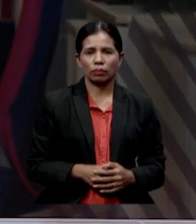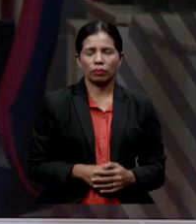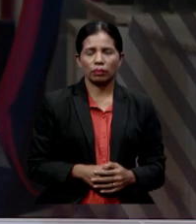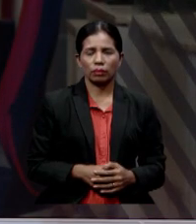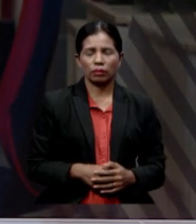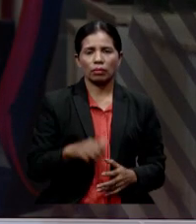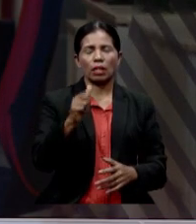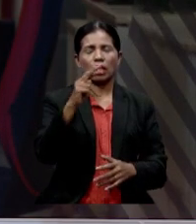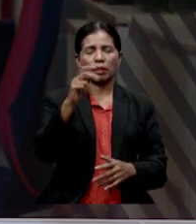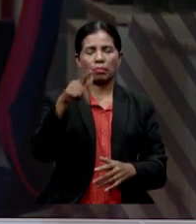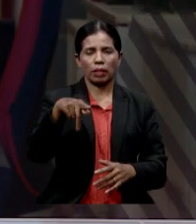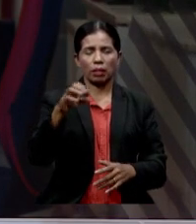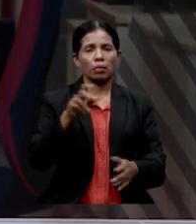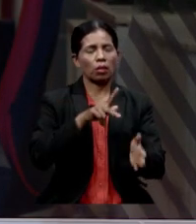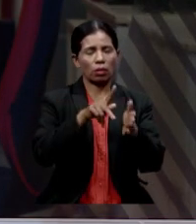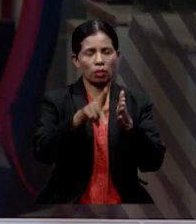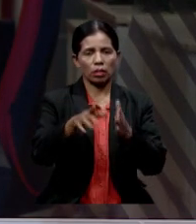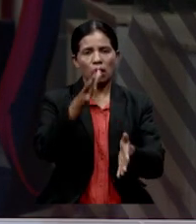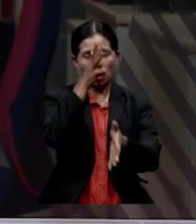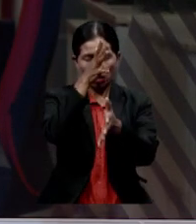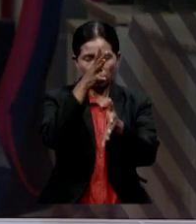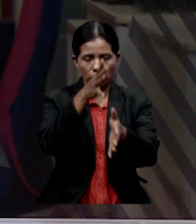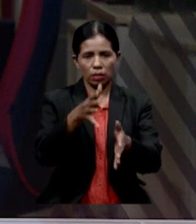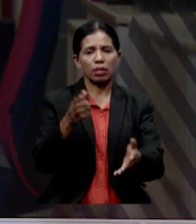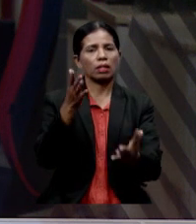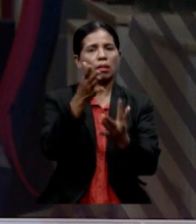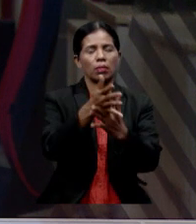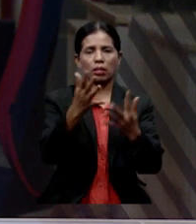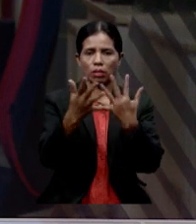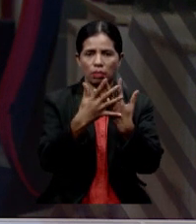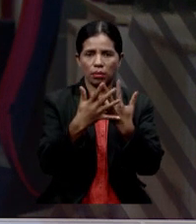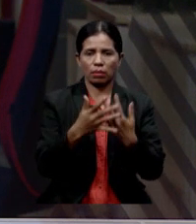Arguido a NPN e Nibiru Ronia foi a Lautem, estamos na prisão preventiva.